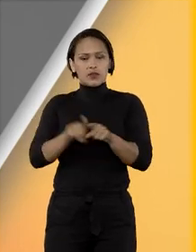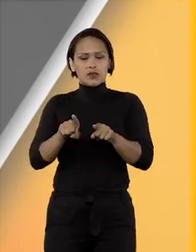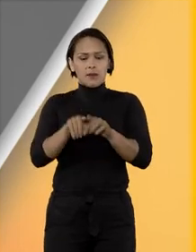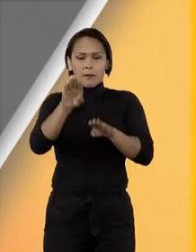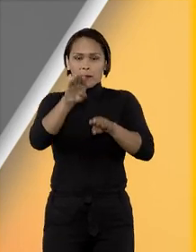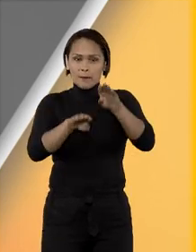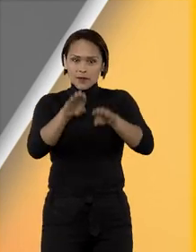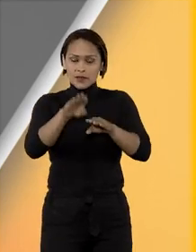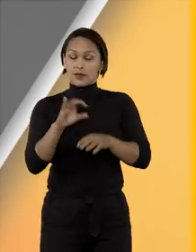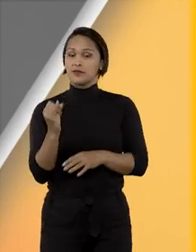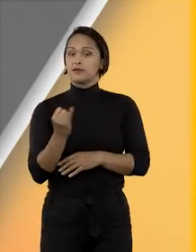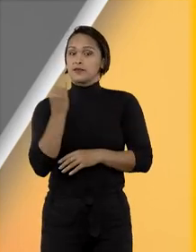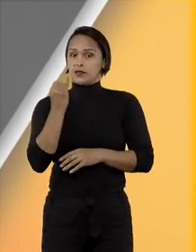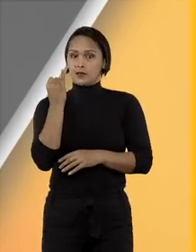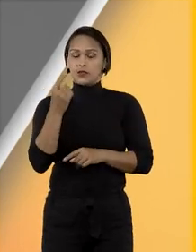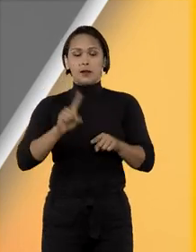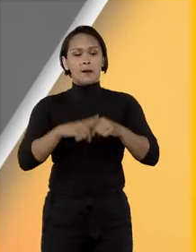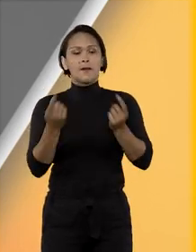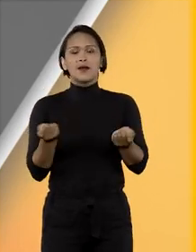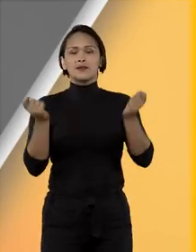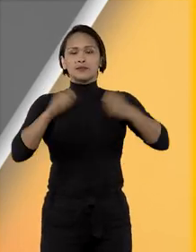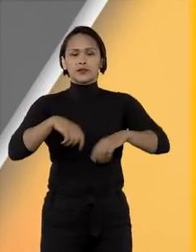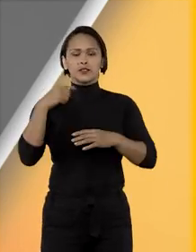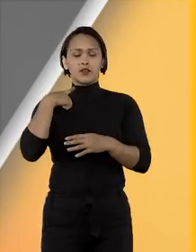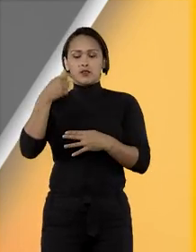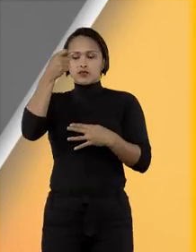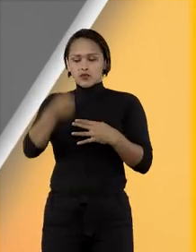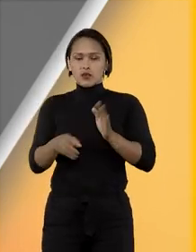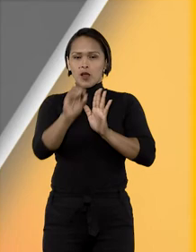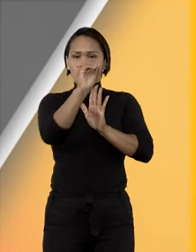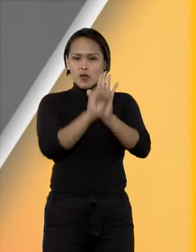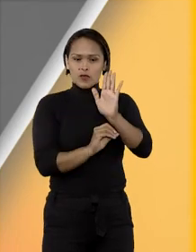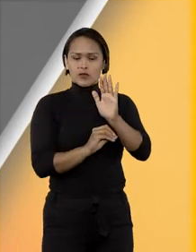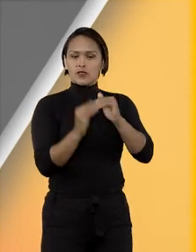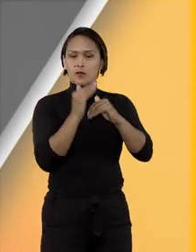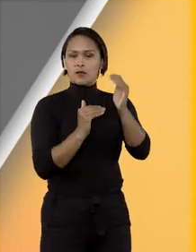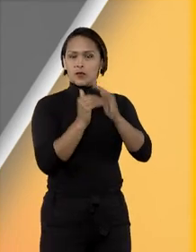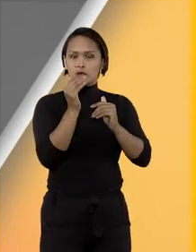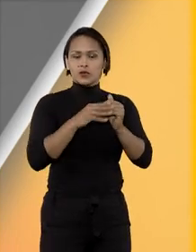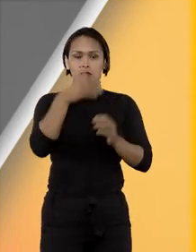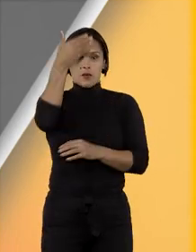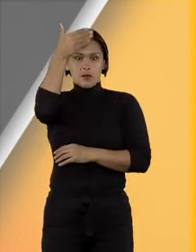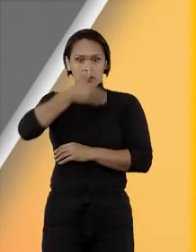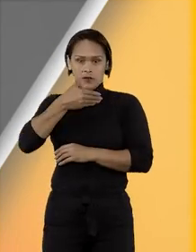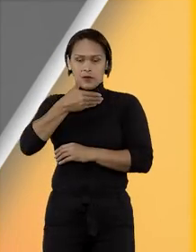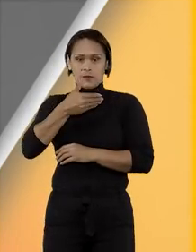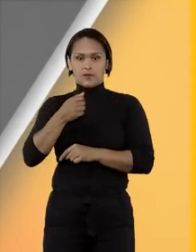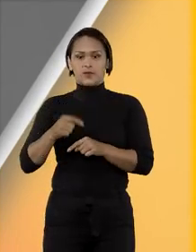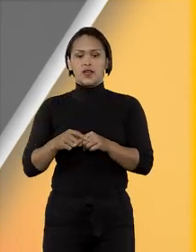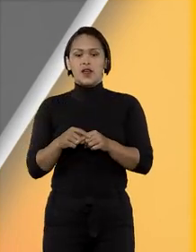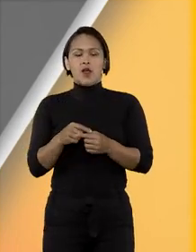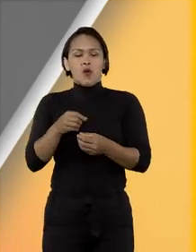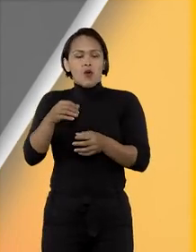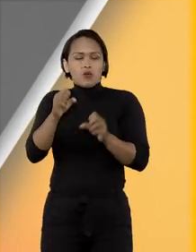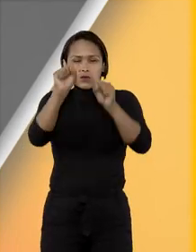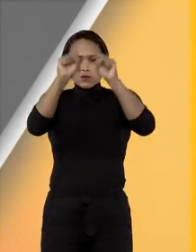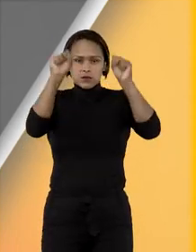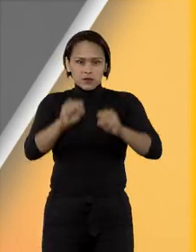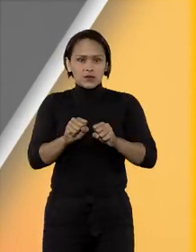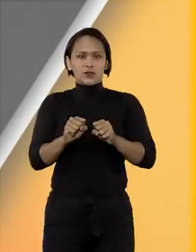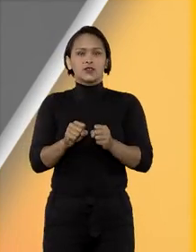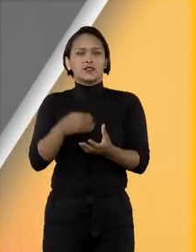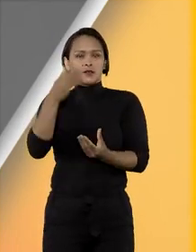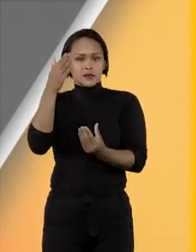imparcialidade, que é importante, mas permite ao juiz determinar de ofício a produção probatória. O próprio sistema processual contém alguns